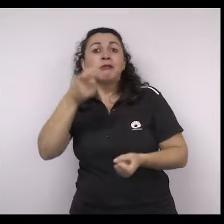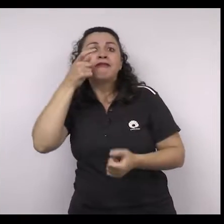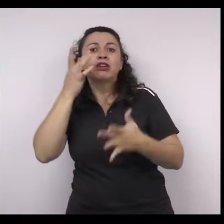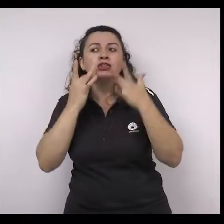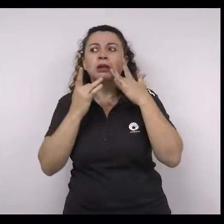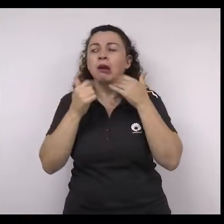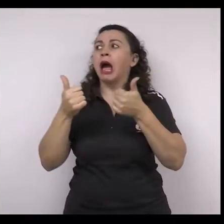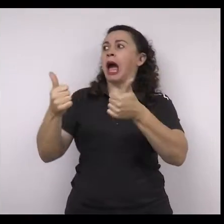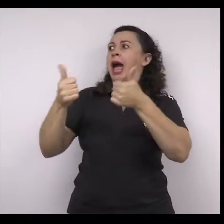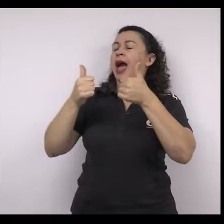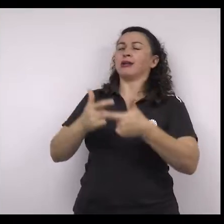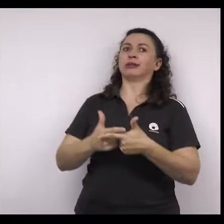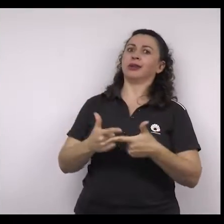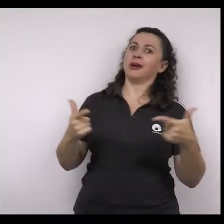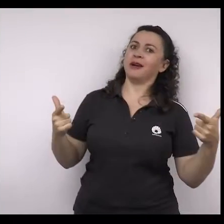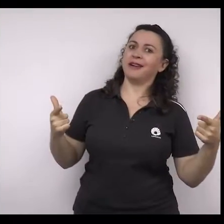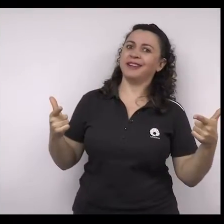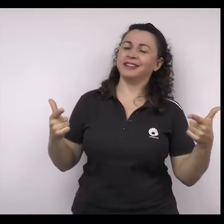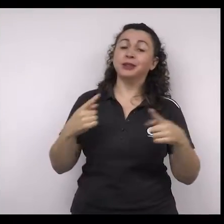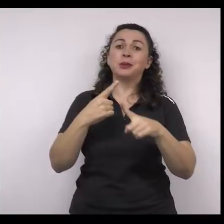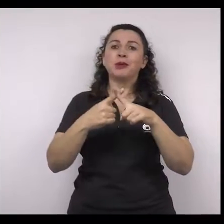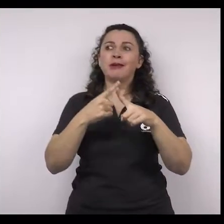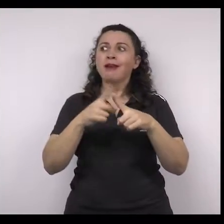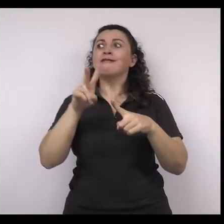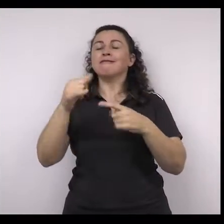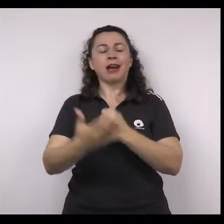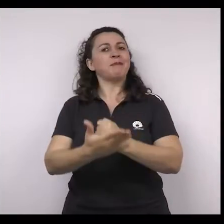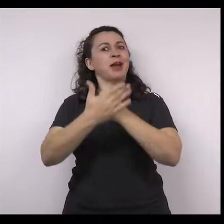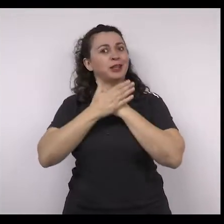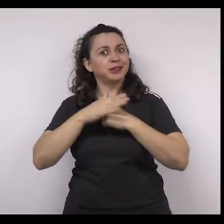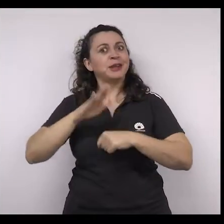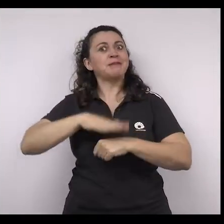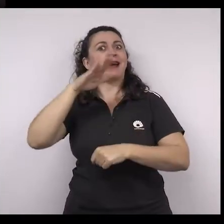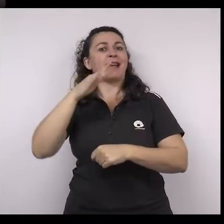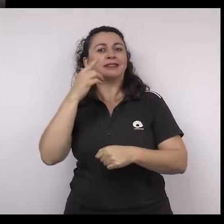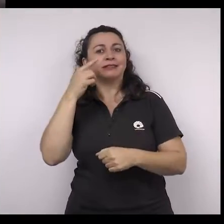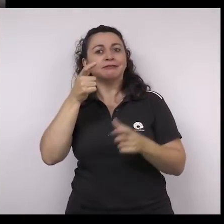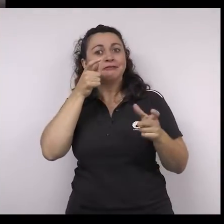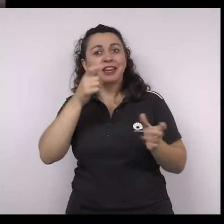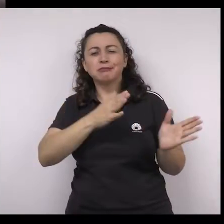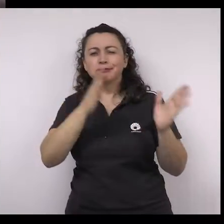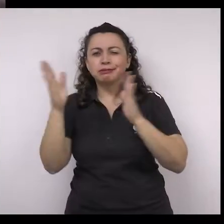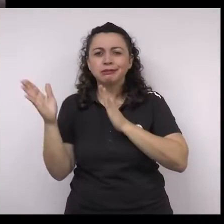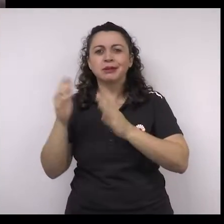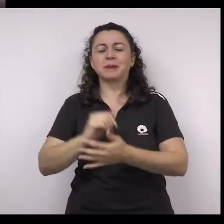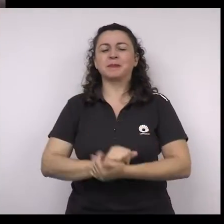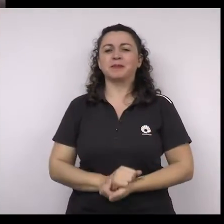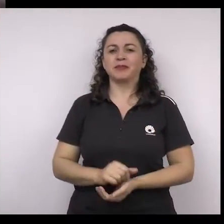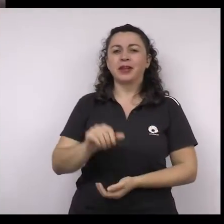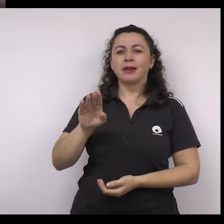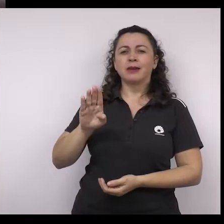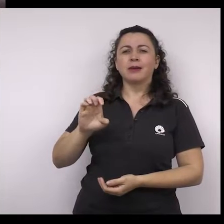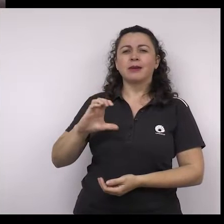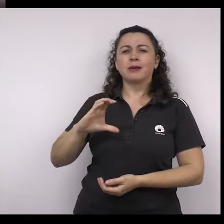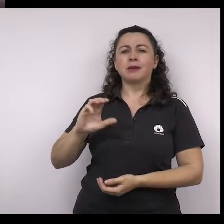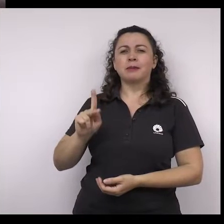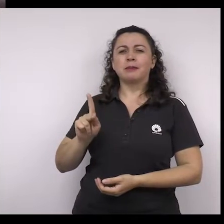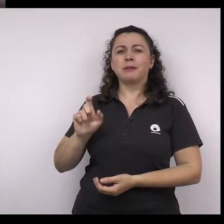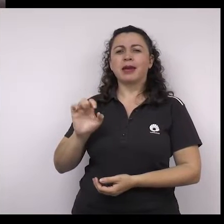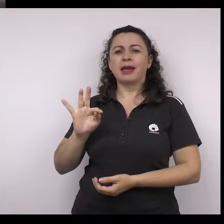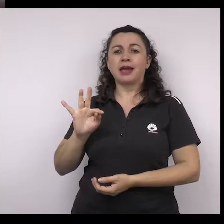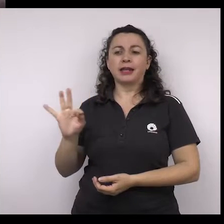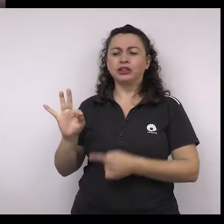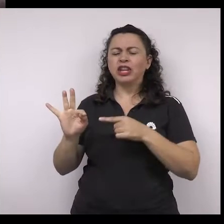aí eu falei, ainda bem, porque acho que isso vai me ajudar um pouco mais na peça. O texto Beckett talvez é o texto